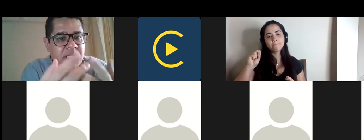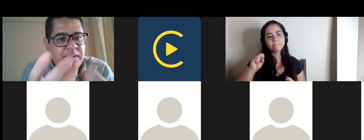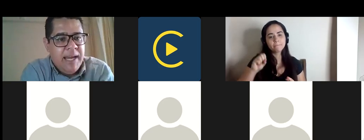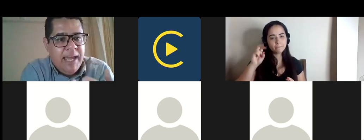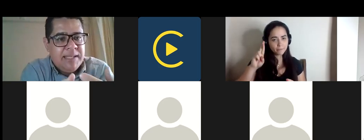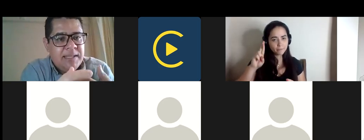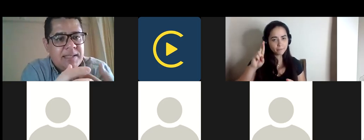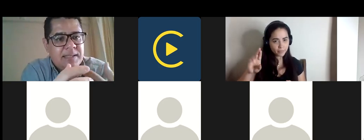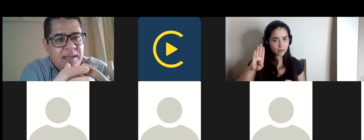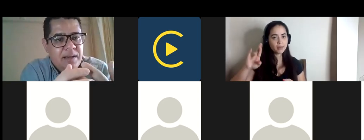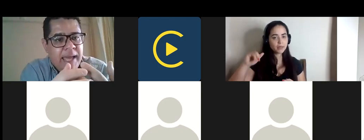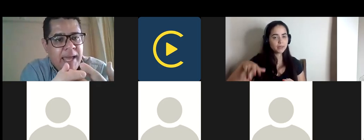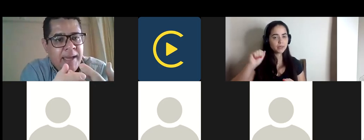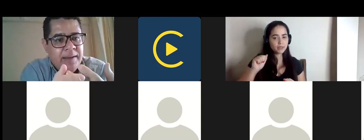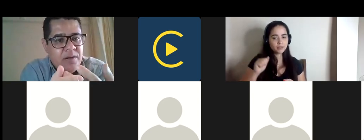os interesses,